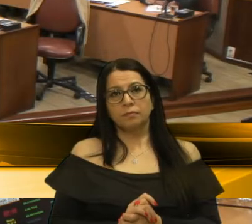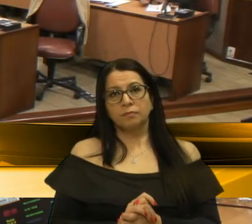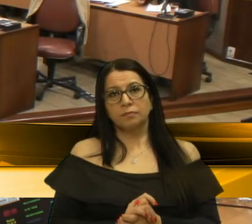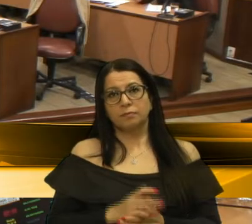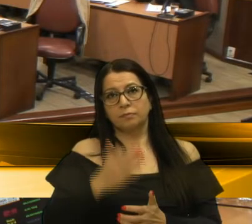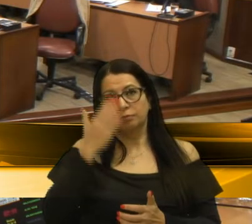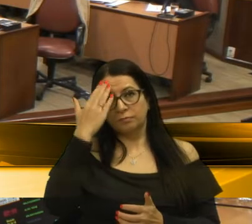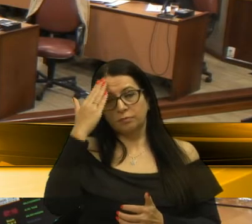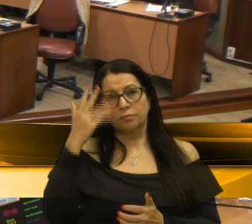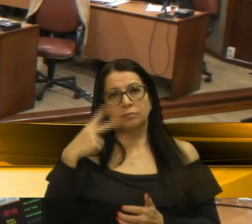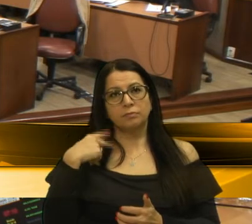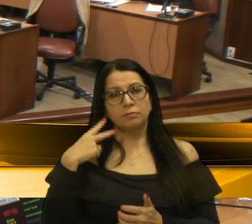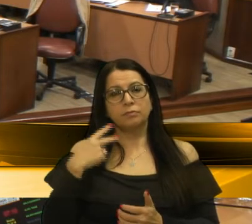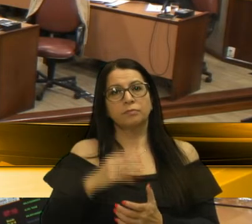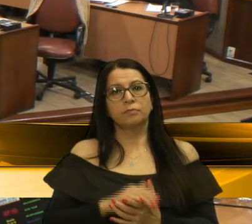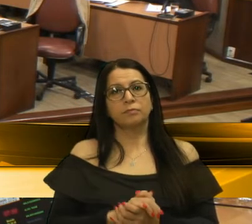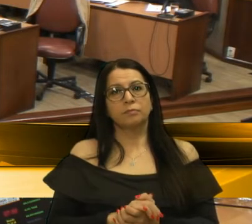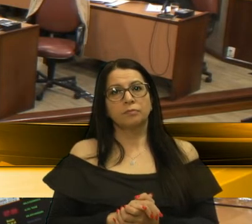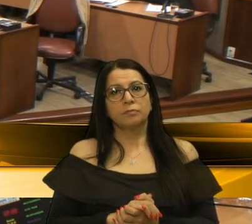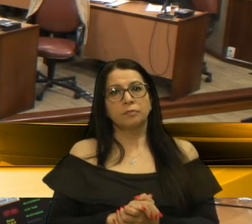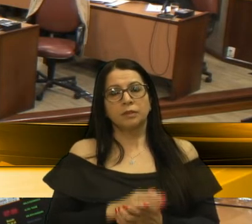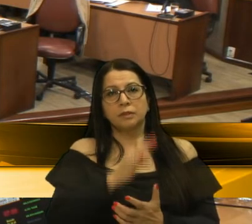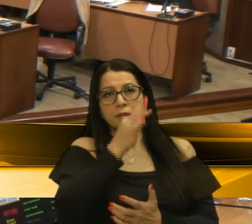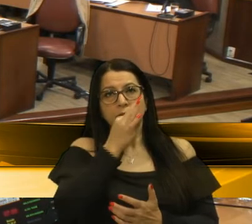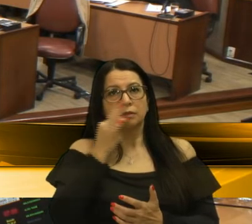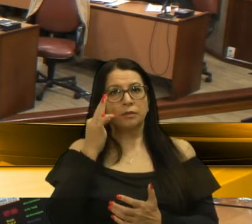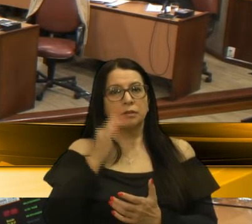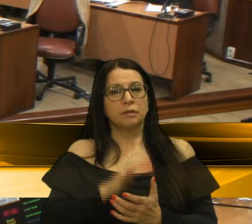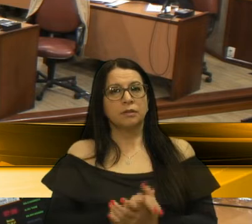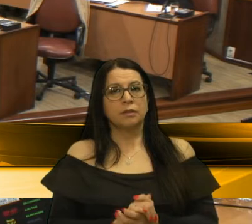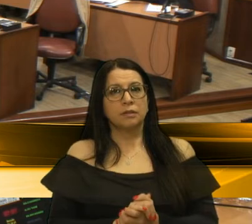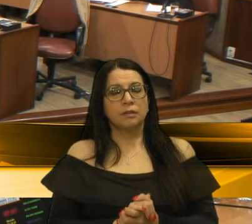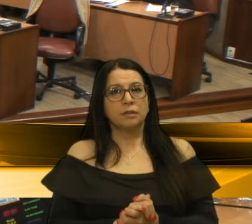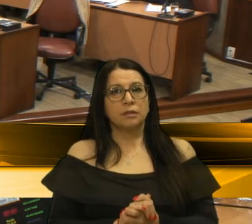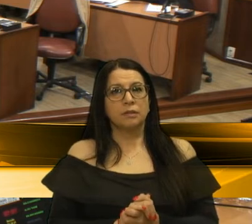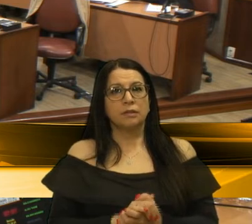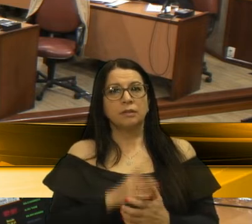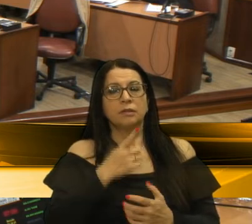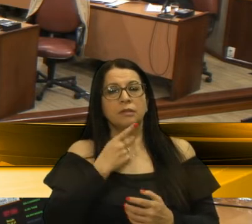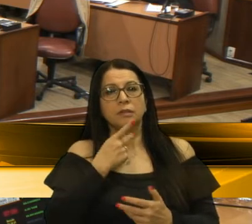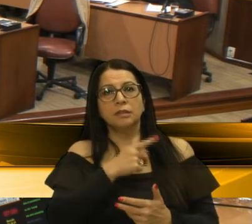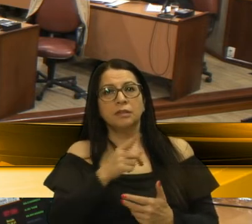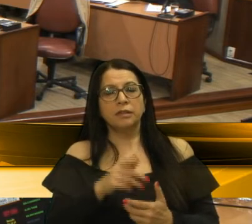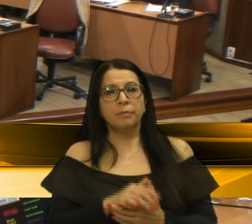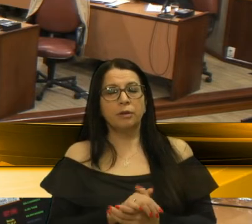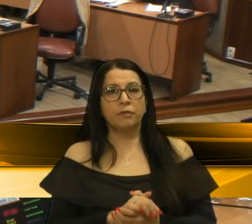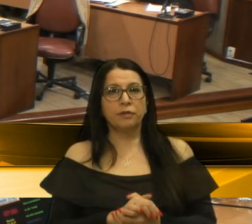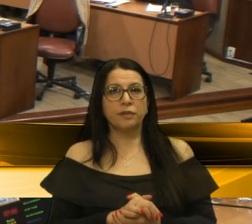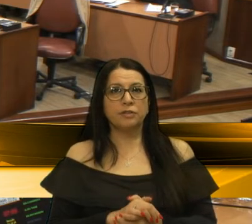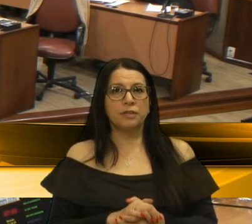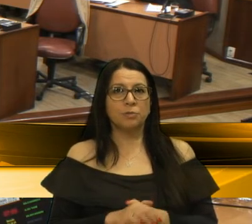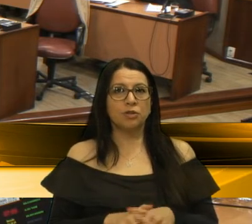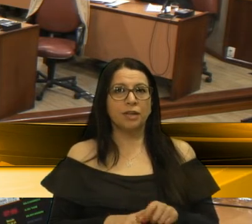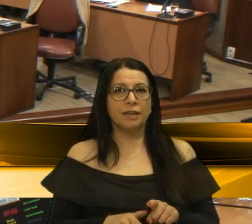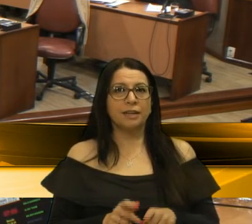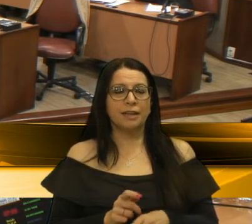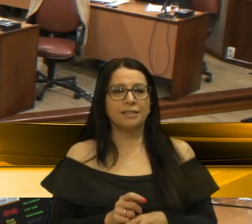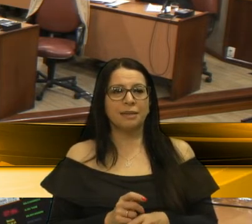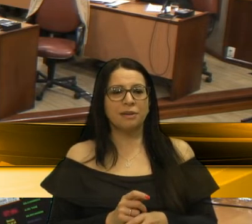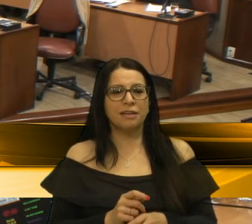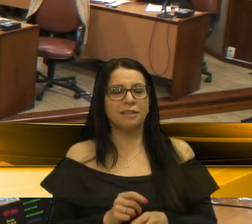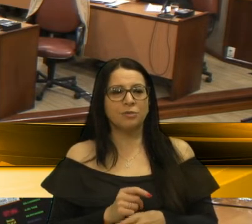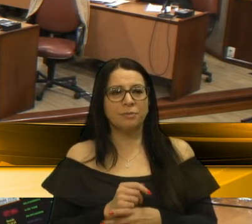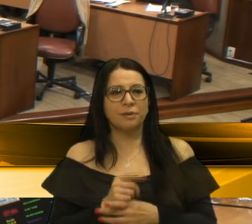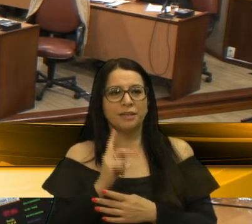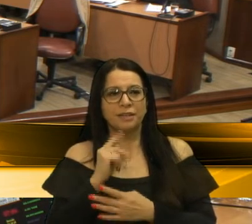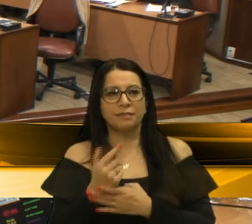Obrigada, vereadora Tatiane. Eu gostaria de falar sobre esses dois pontos, achei muito interessante, porque